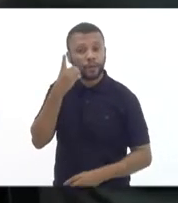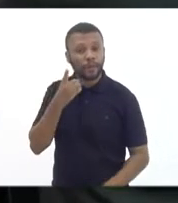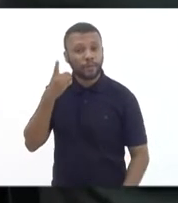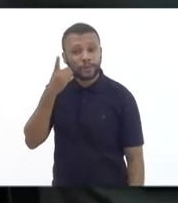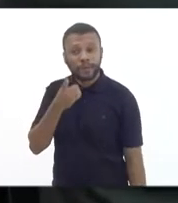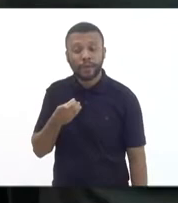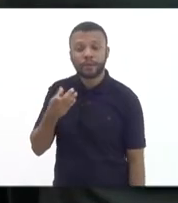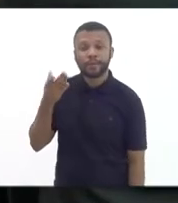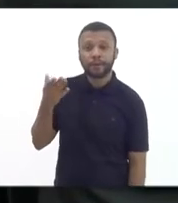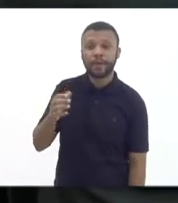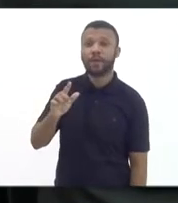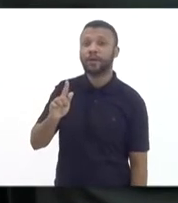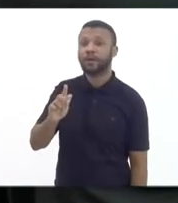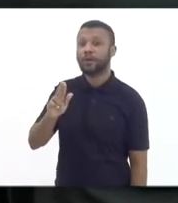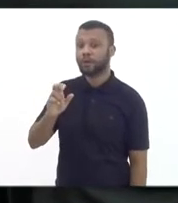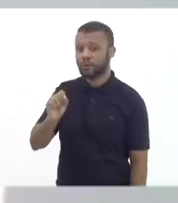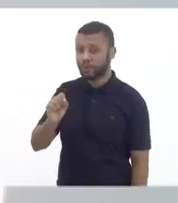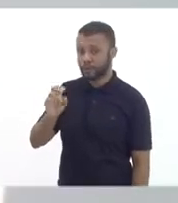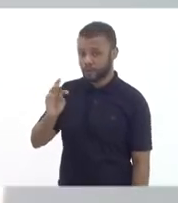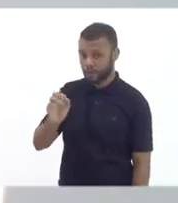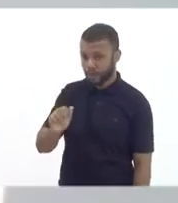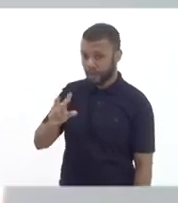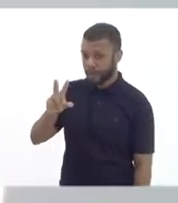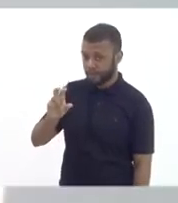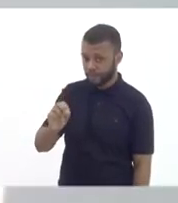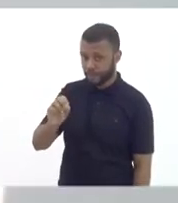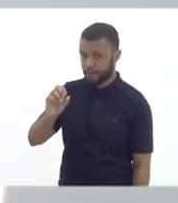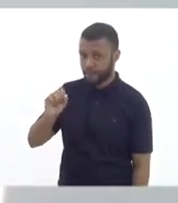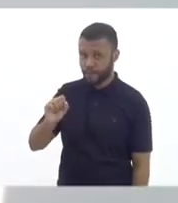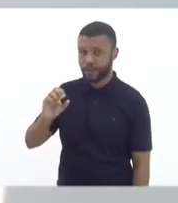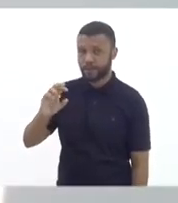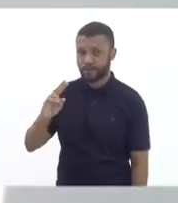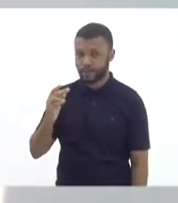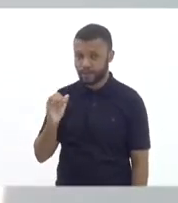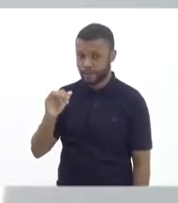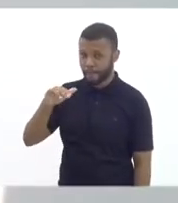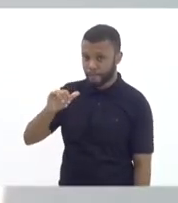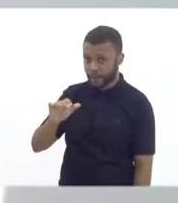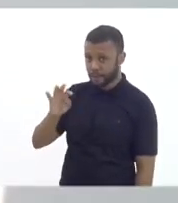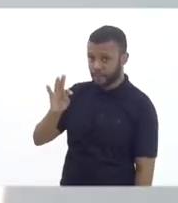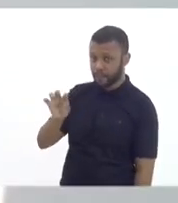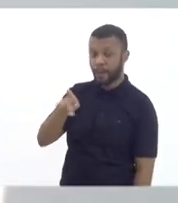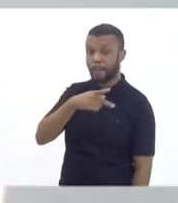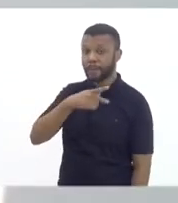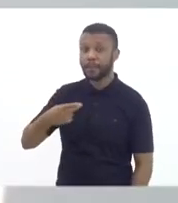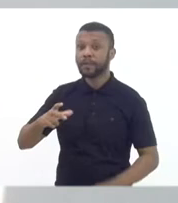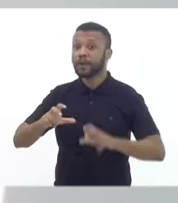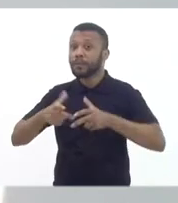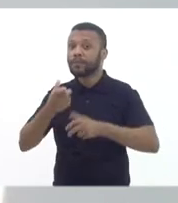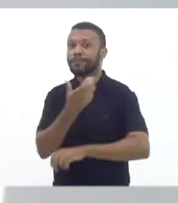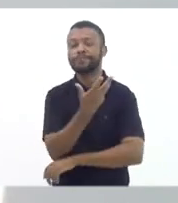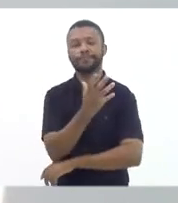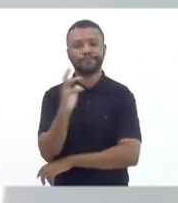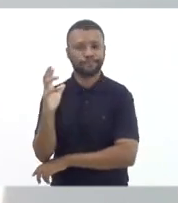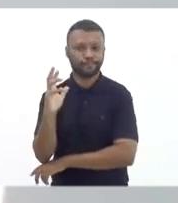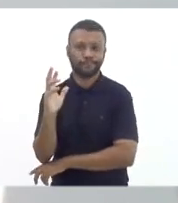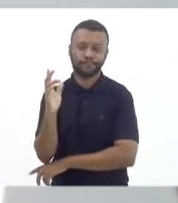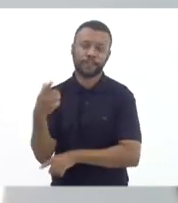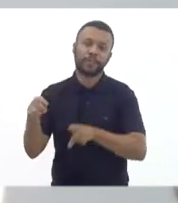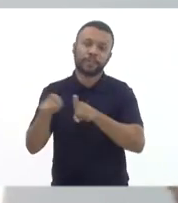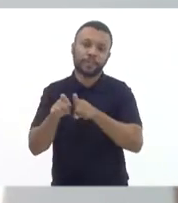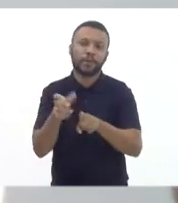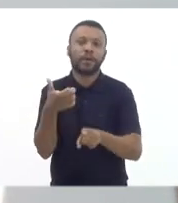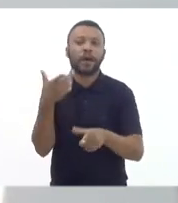deputado Gustavo Schmidt, que é o presidente da Comissão de Meio Ambiente. Queria, antes de mais nada, deputado, agradecer